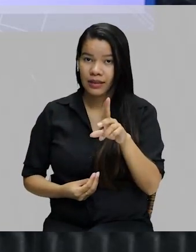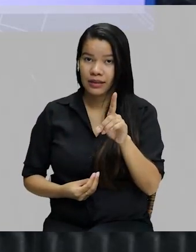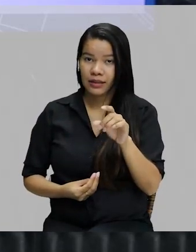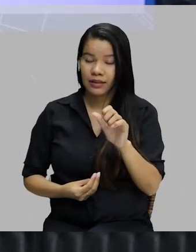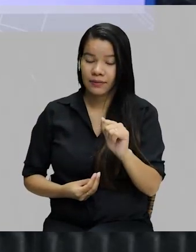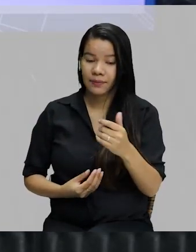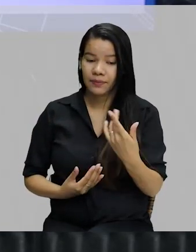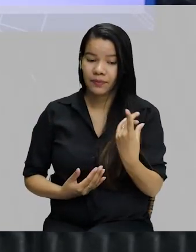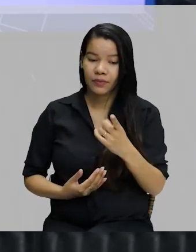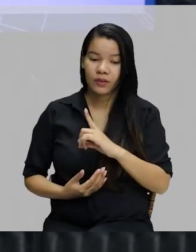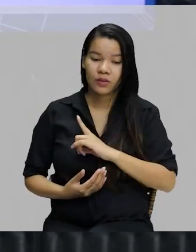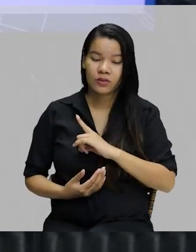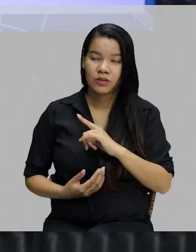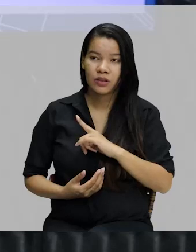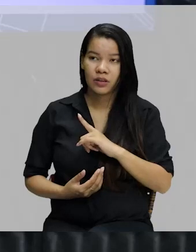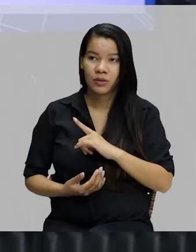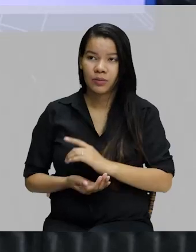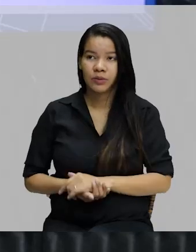aqui